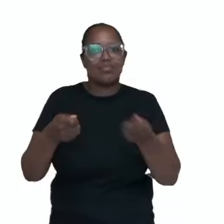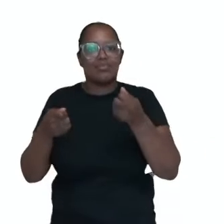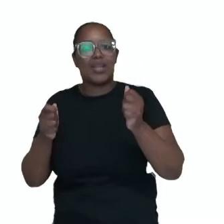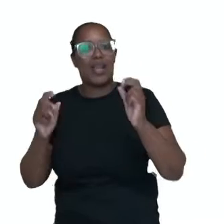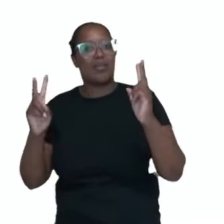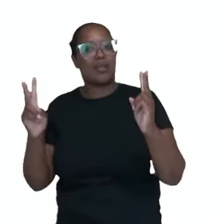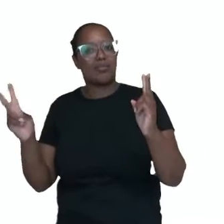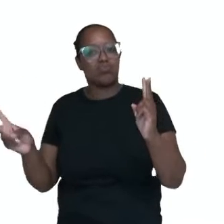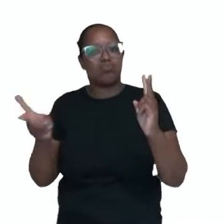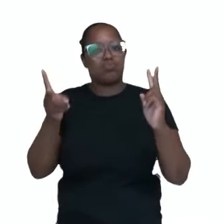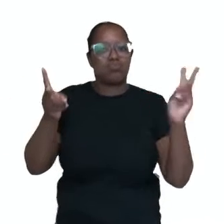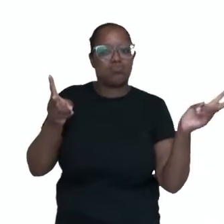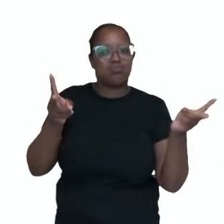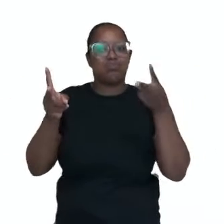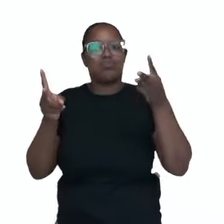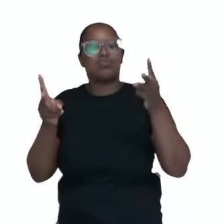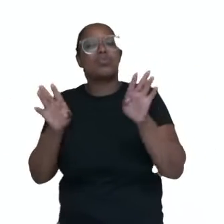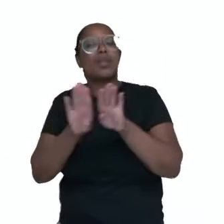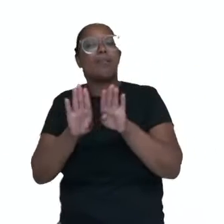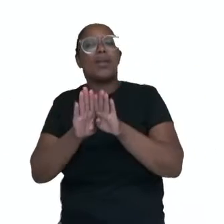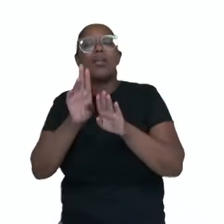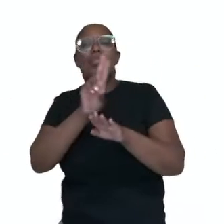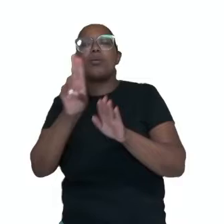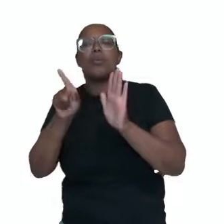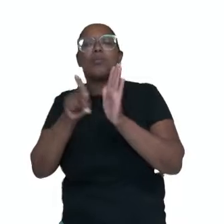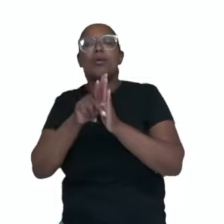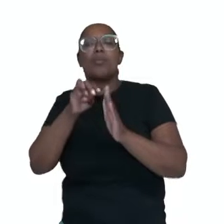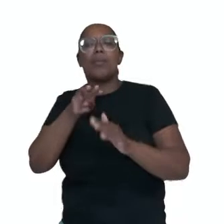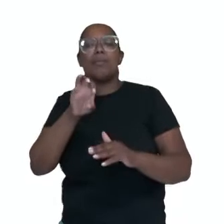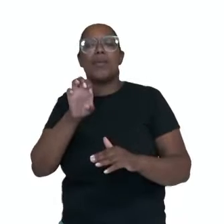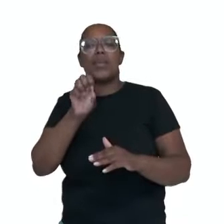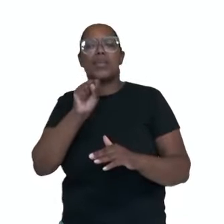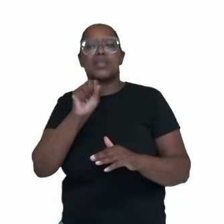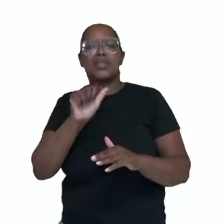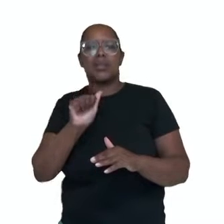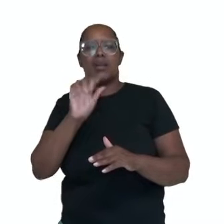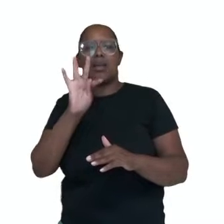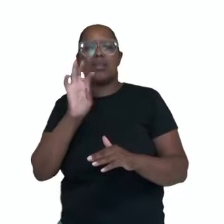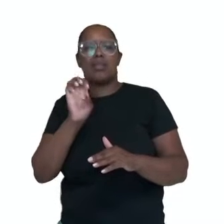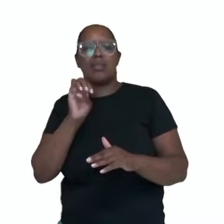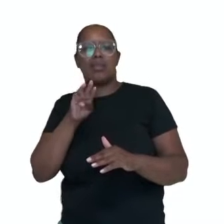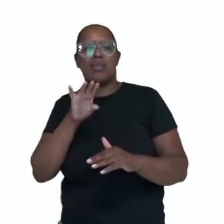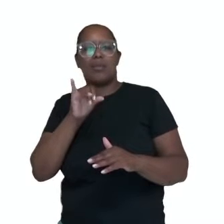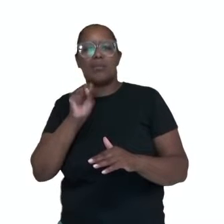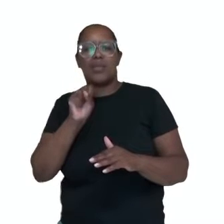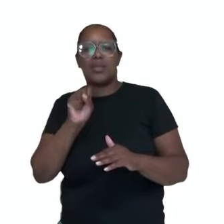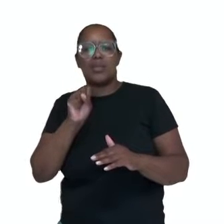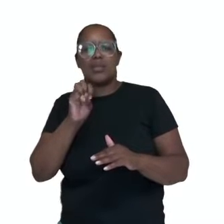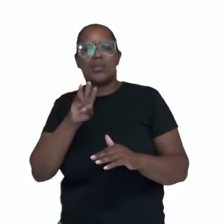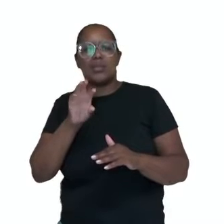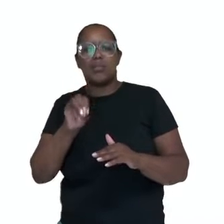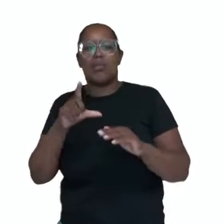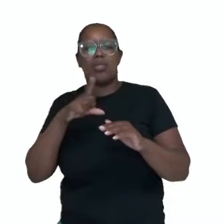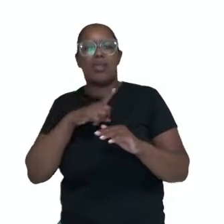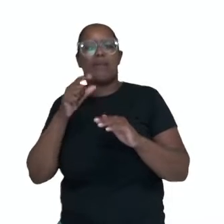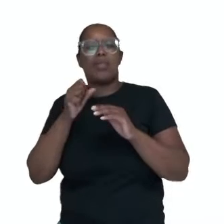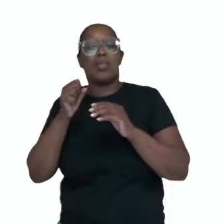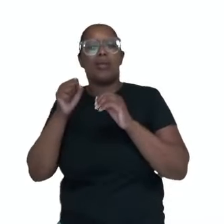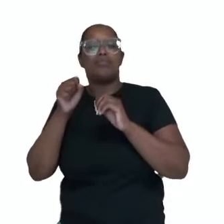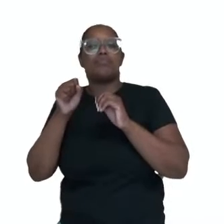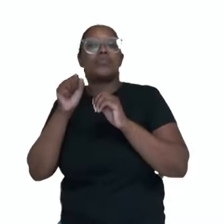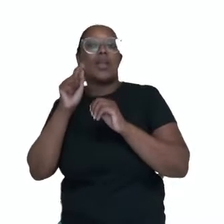e mesantenismo. A modalidade teve seu início na Inglaterra no século XIX